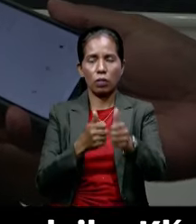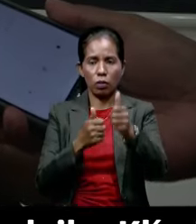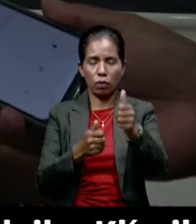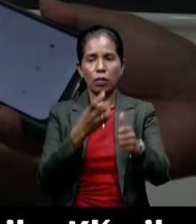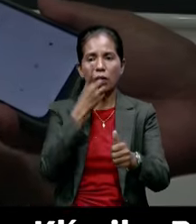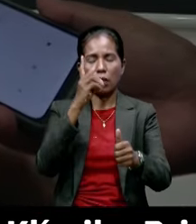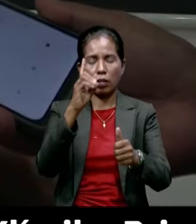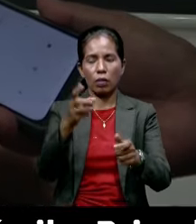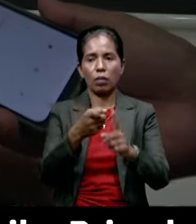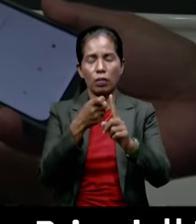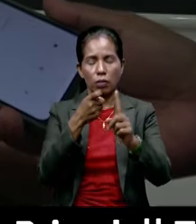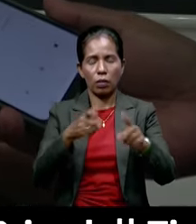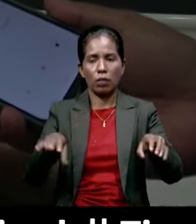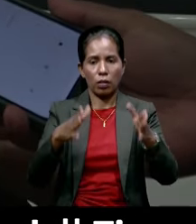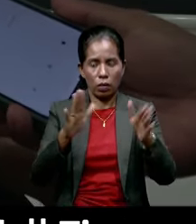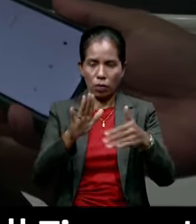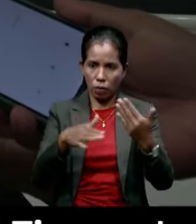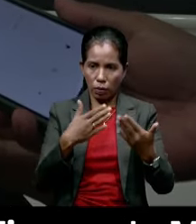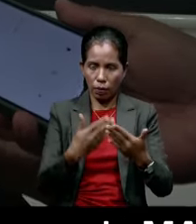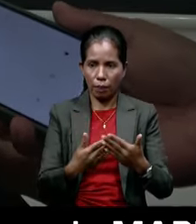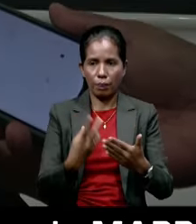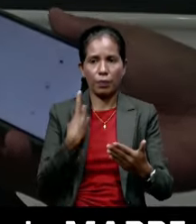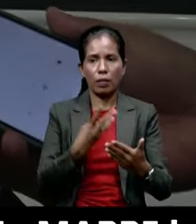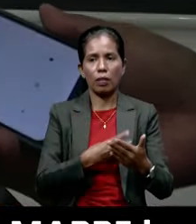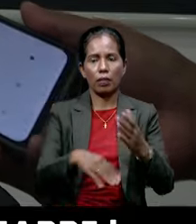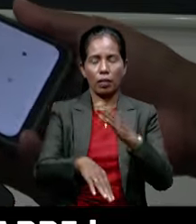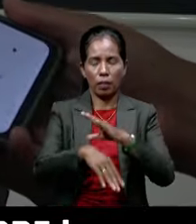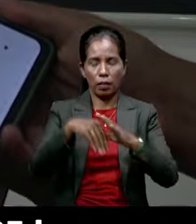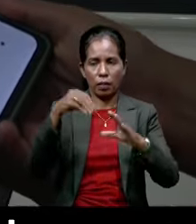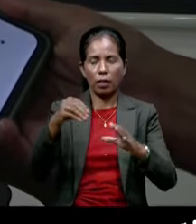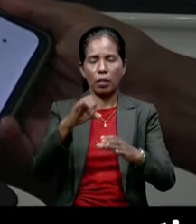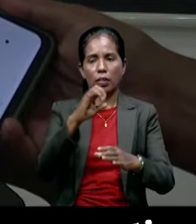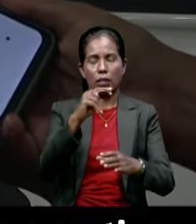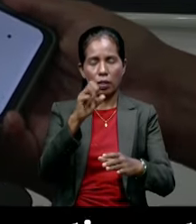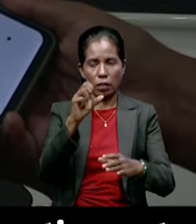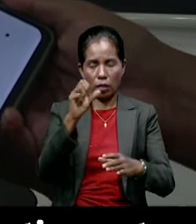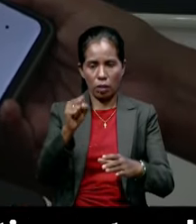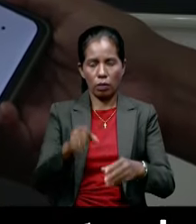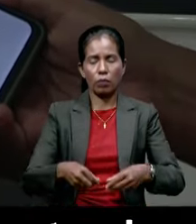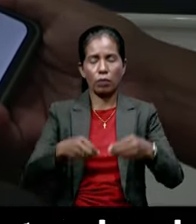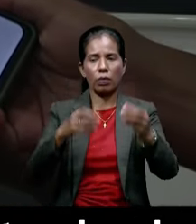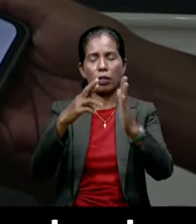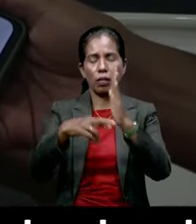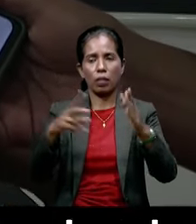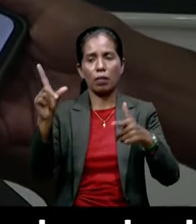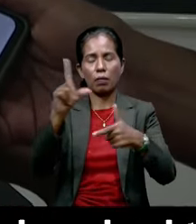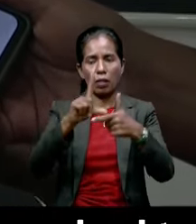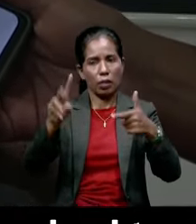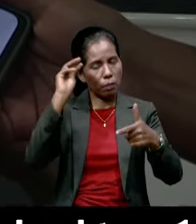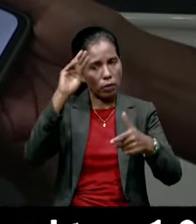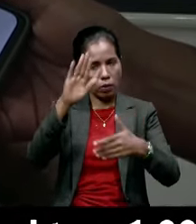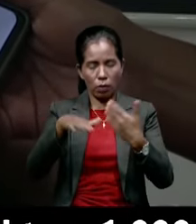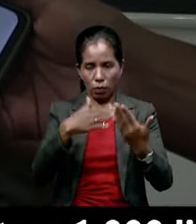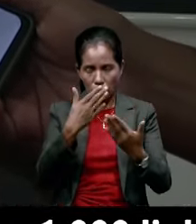dos empregadores no trabalhadores. Ita hasayona e necessa hasayona circular ba lina ministério hototo no órgão